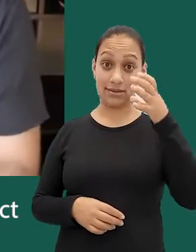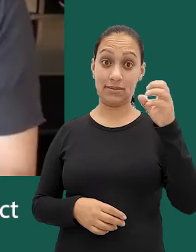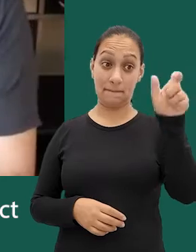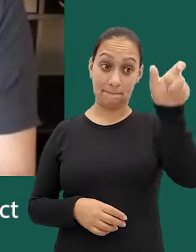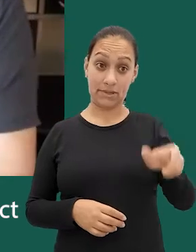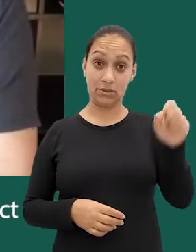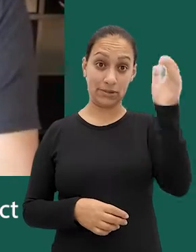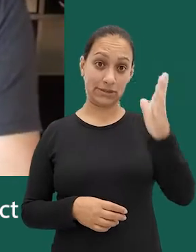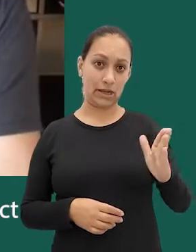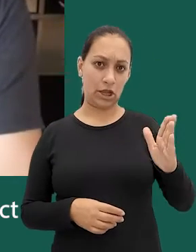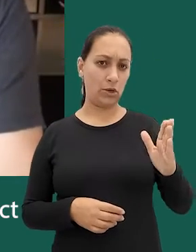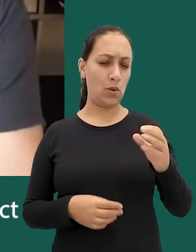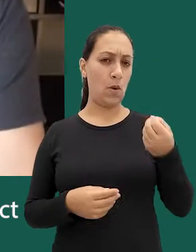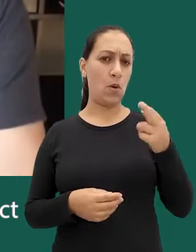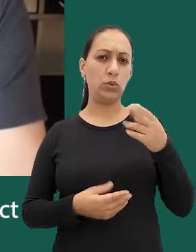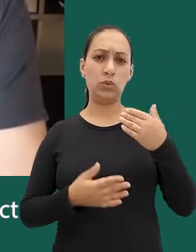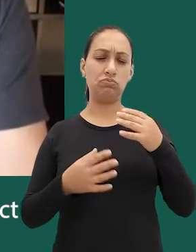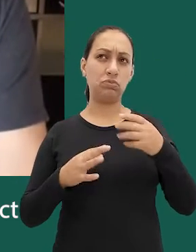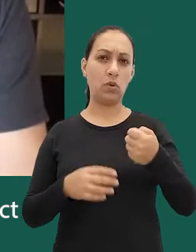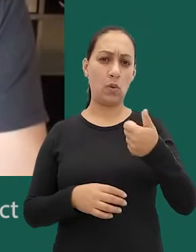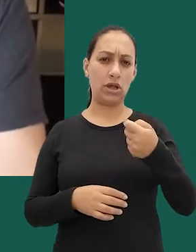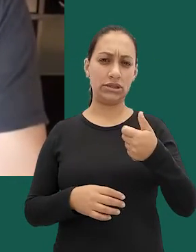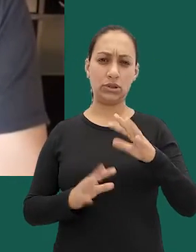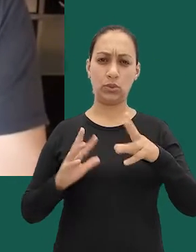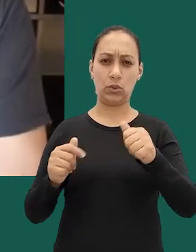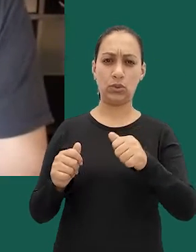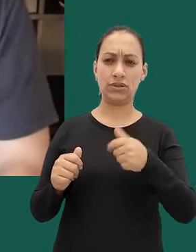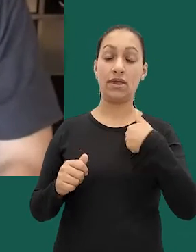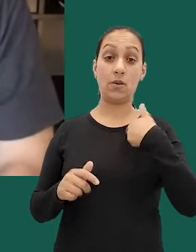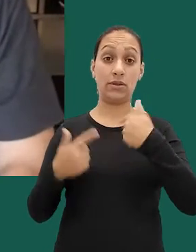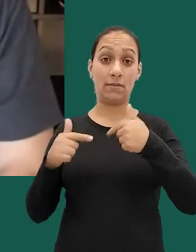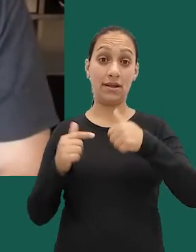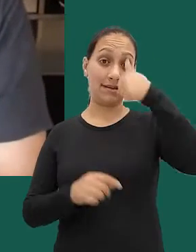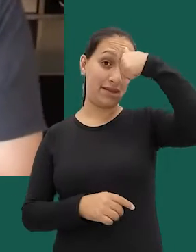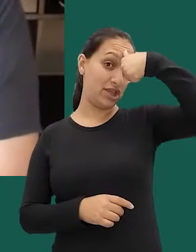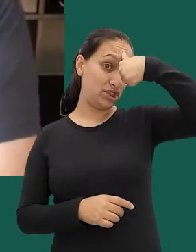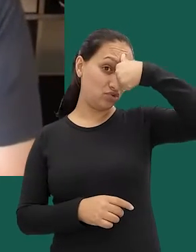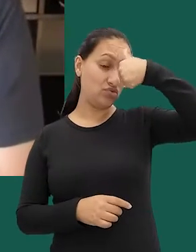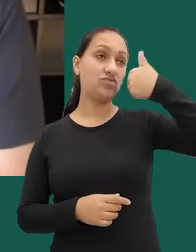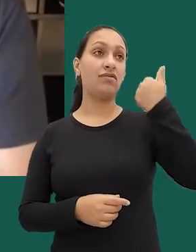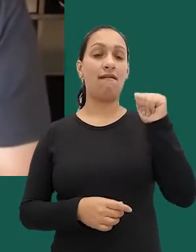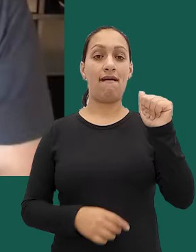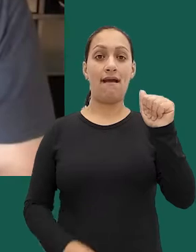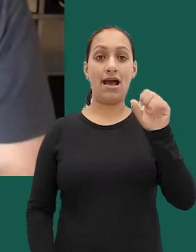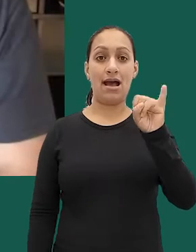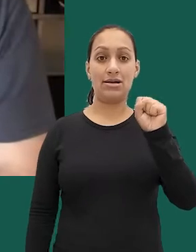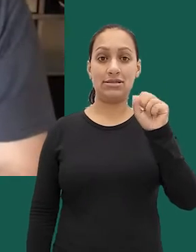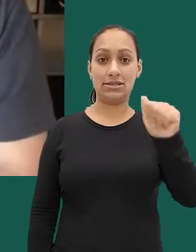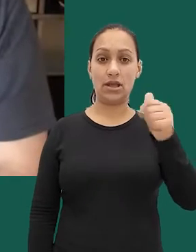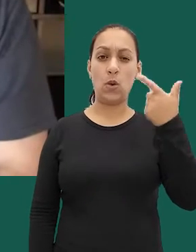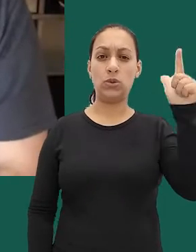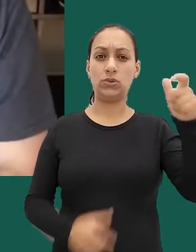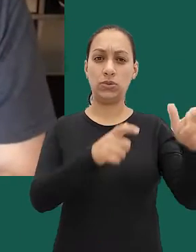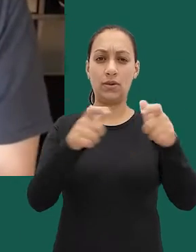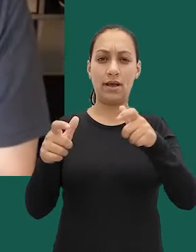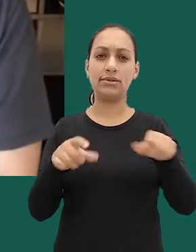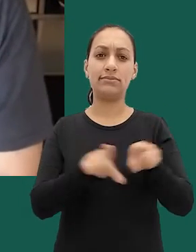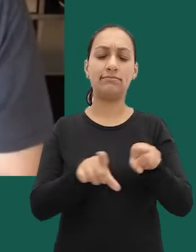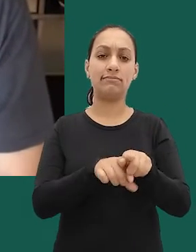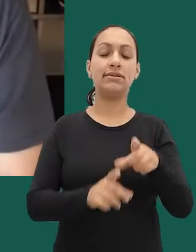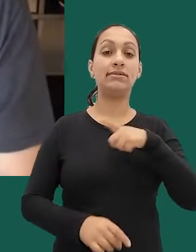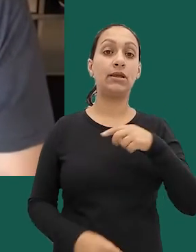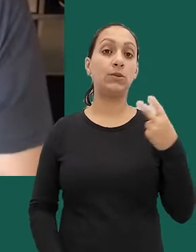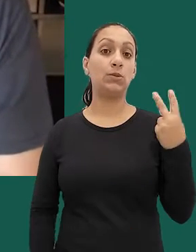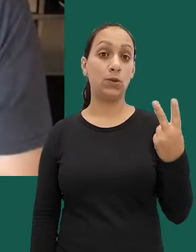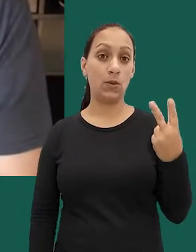mas acho que quase todos os outros países que eu trabalhei, tanto na Índia quanto na Ásia, quanto nos outros lugares também, é que tem